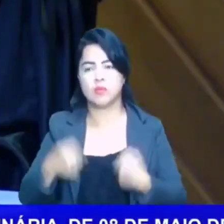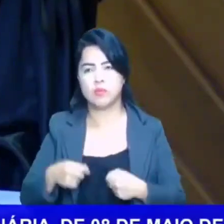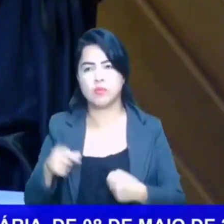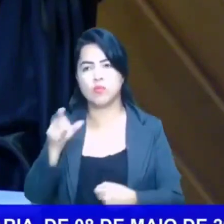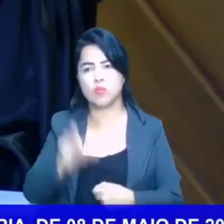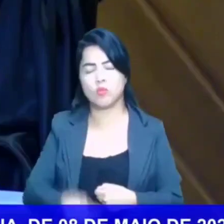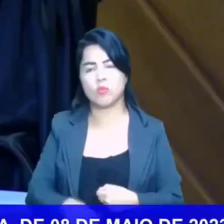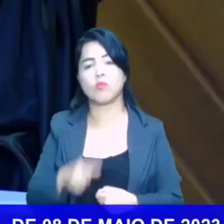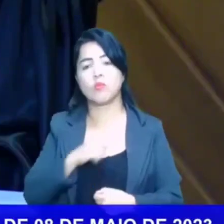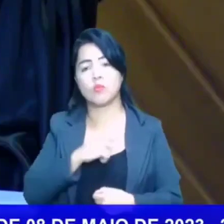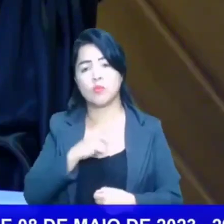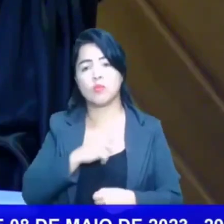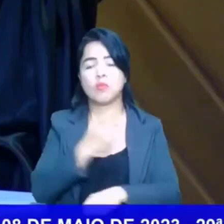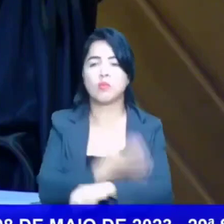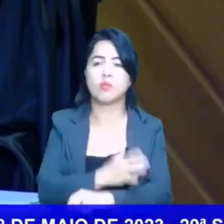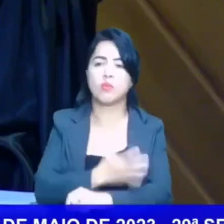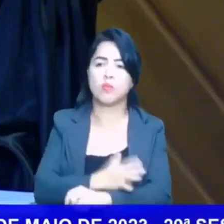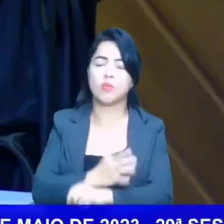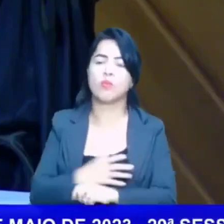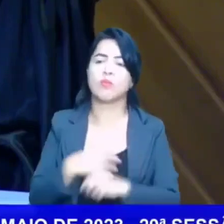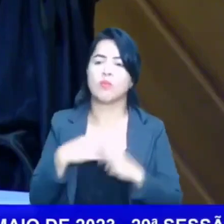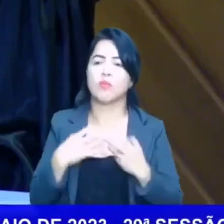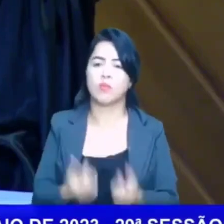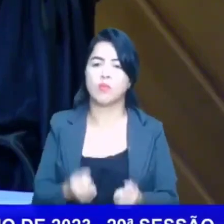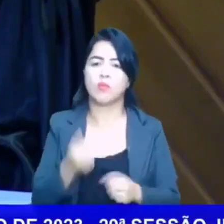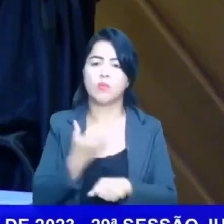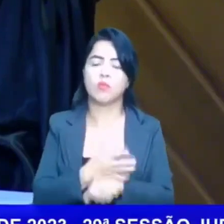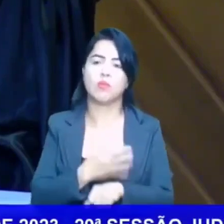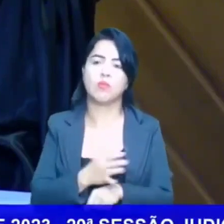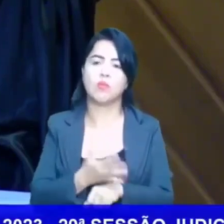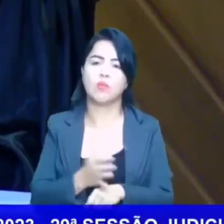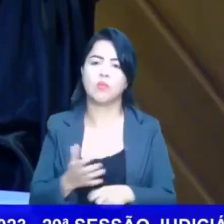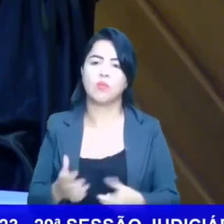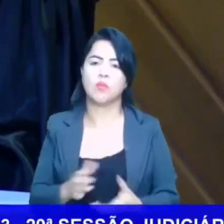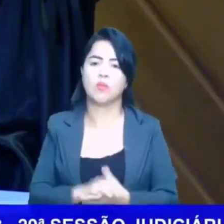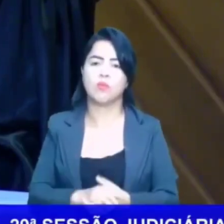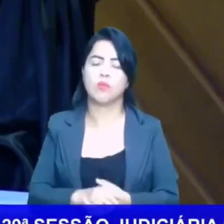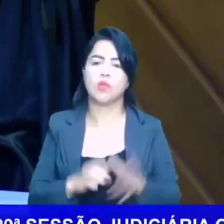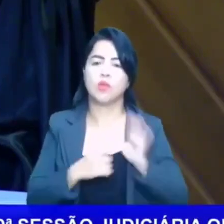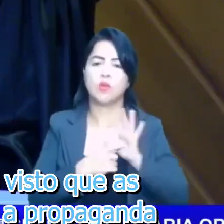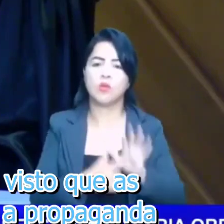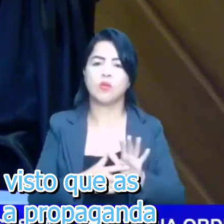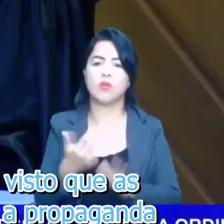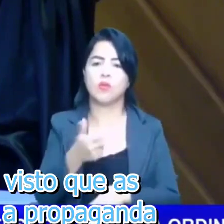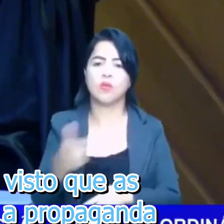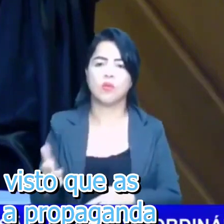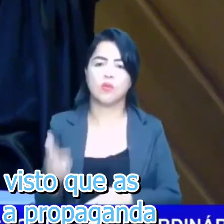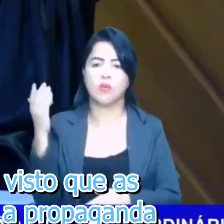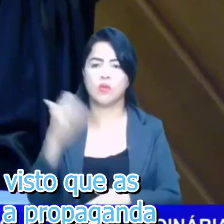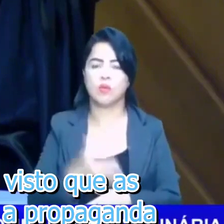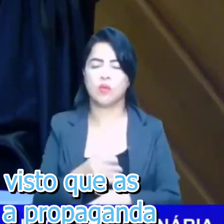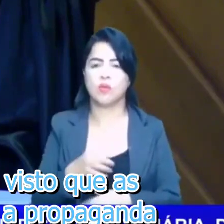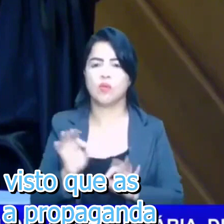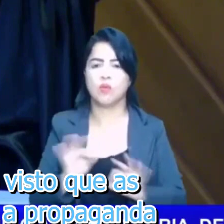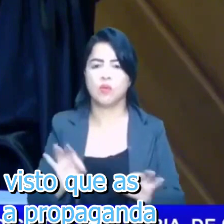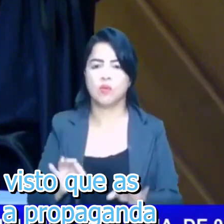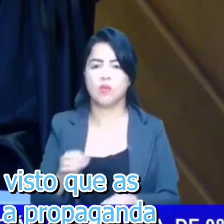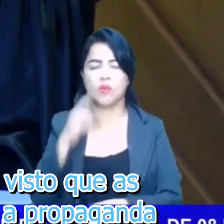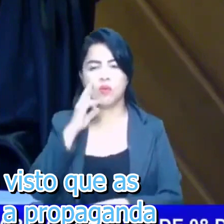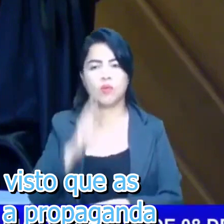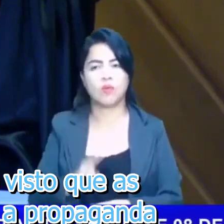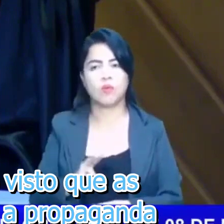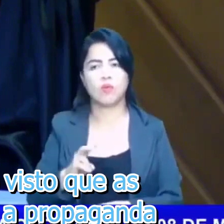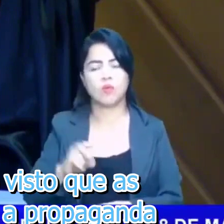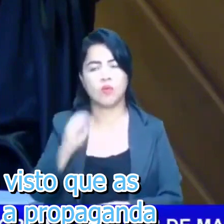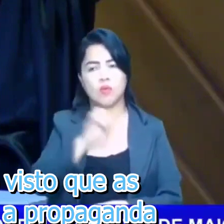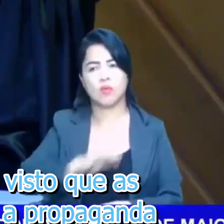autor tenha praticado ou tenha, ao menos, autorizado a referida prática. Afirma que não há nos autos qualquer prova neste sentido, visto que as